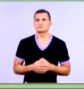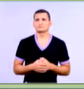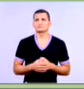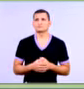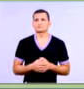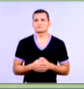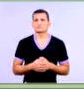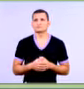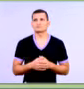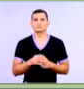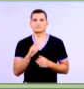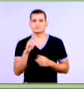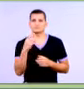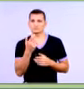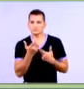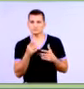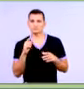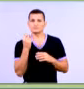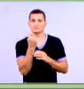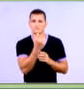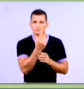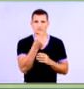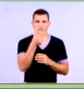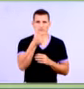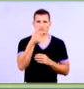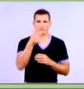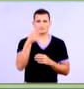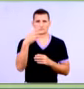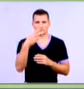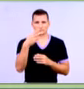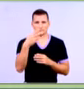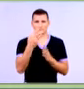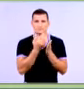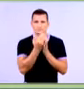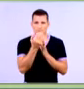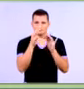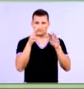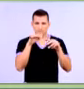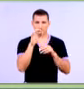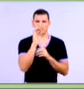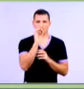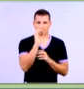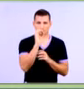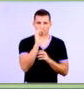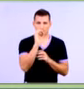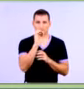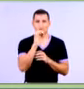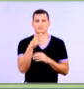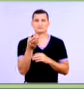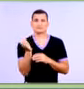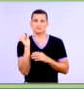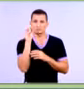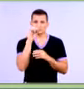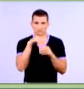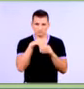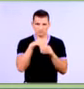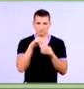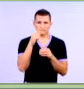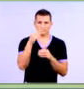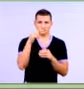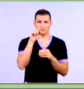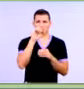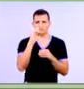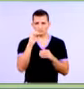insere o 223, o início e o fim estão no 0. Quando eu falei insere menos 80, o fim foi para menos